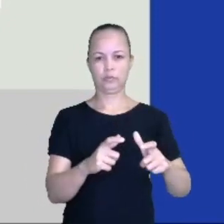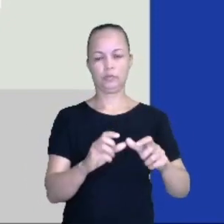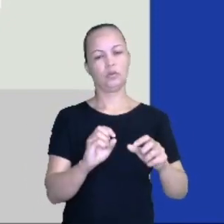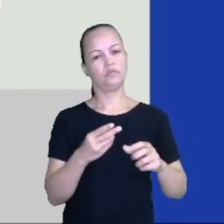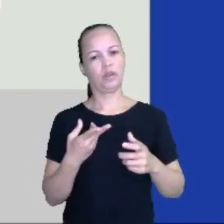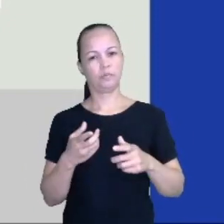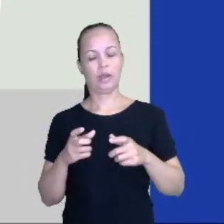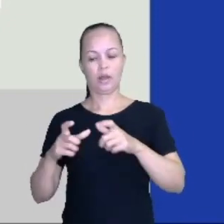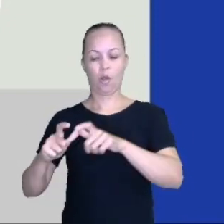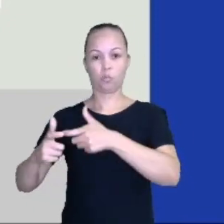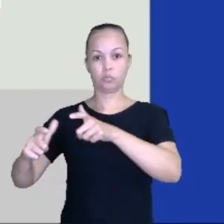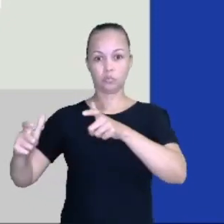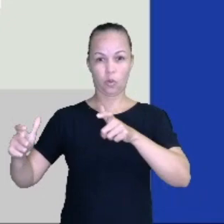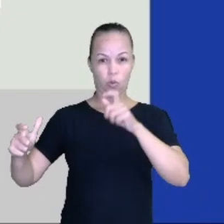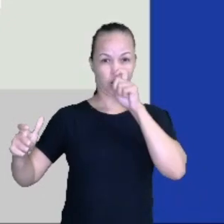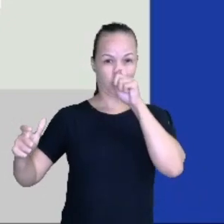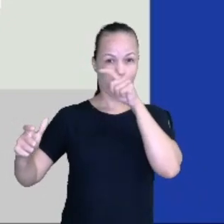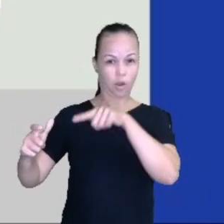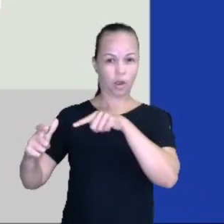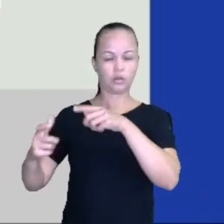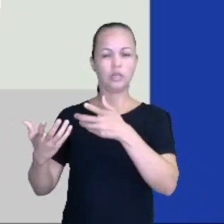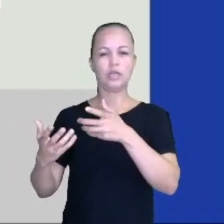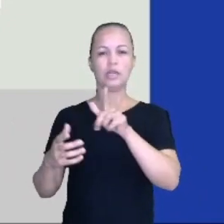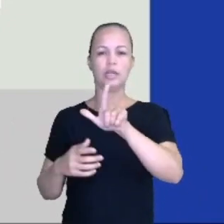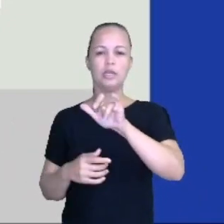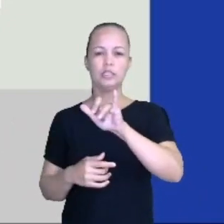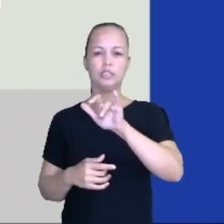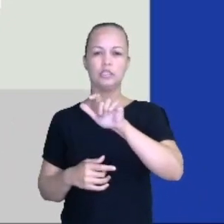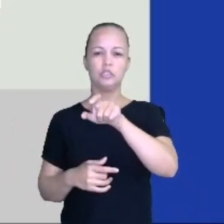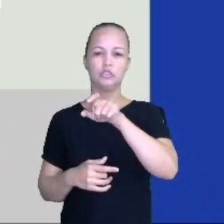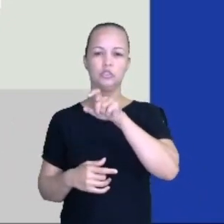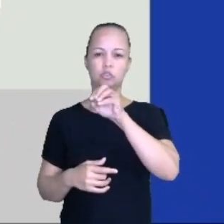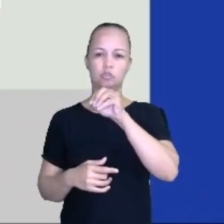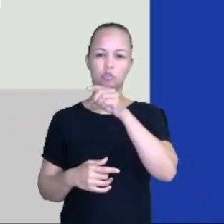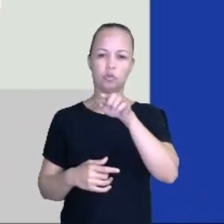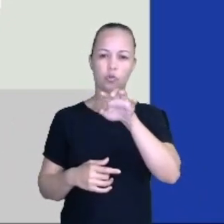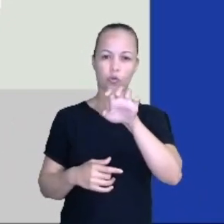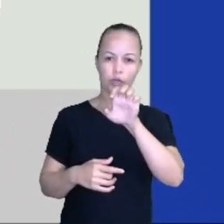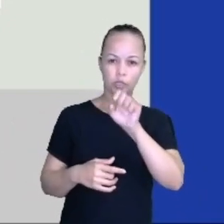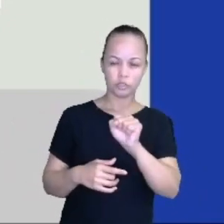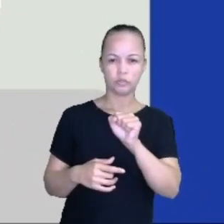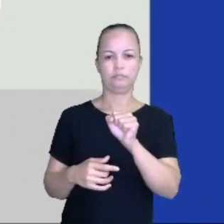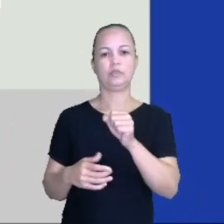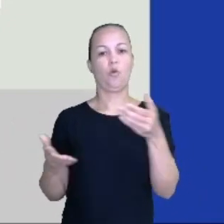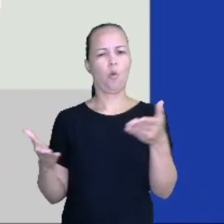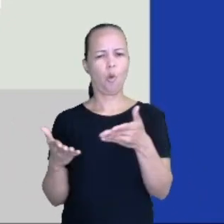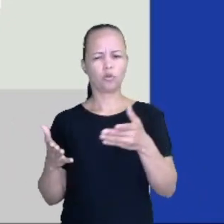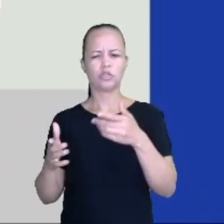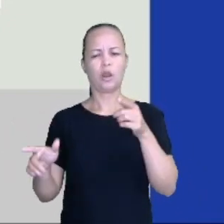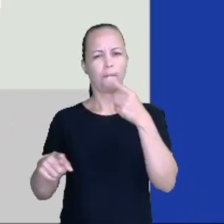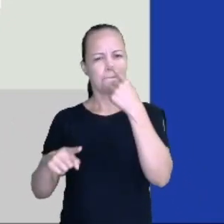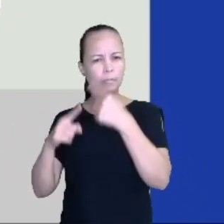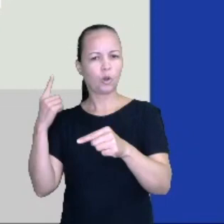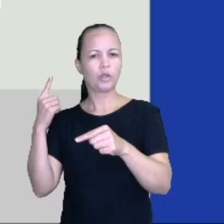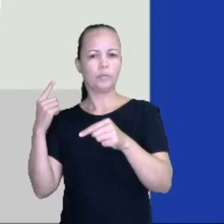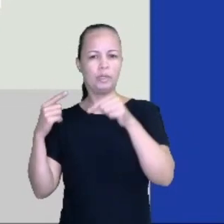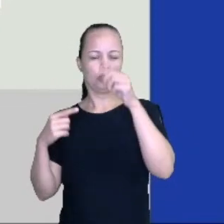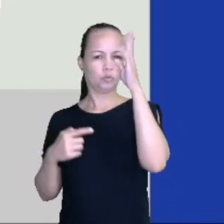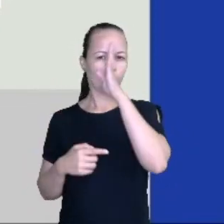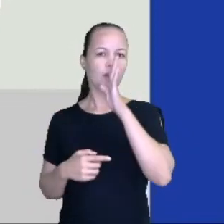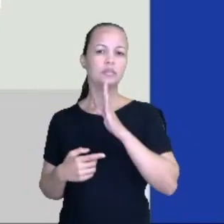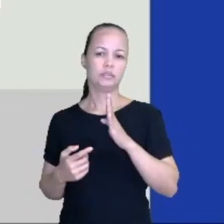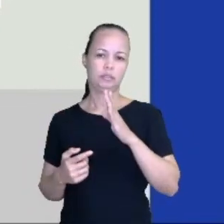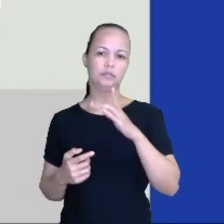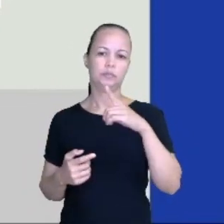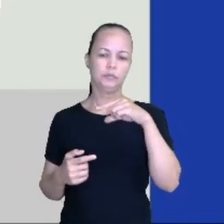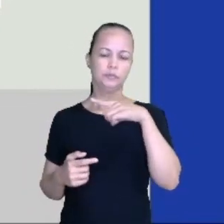os lixões, tá? Que, na verdade, os lixões, hoje em dia, eles são proibidos por lei no Brasil. É proibido